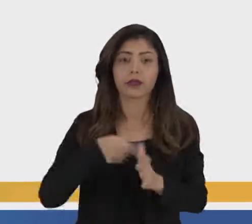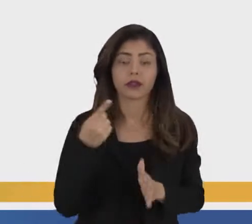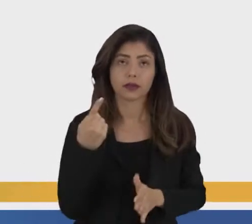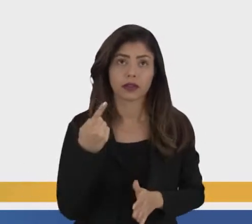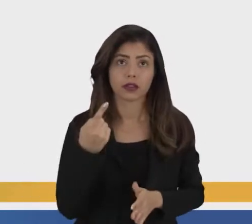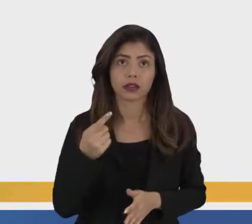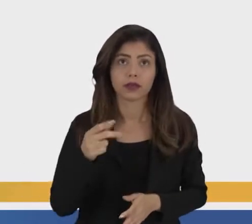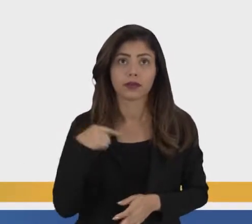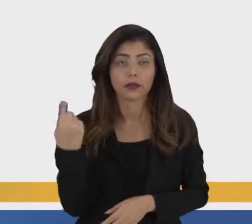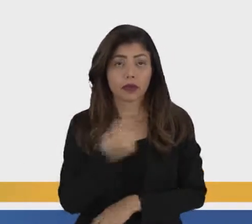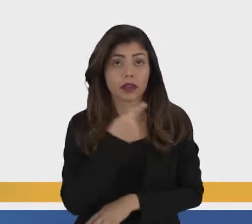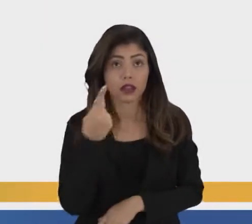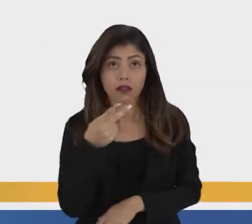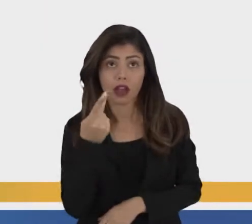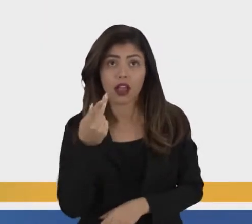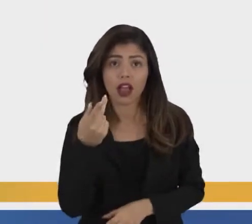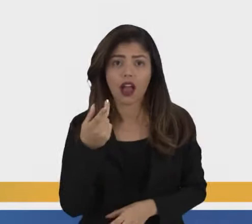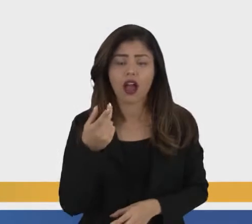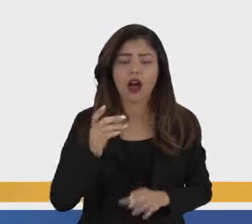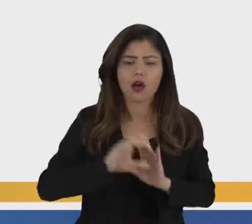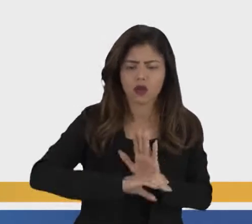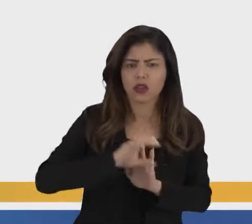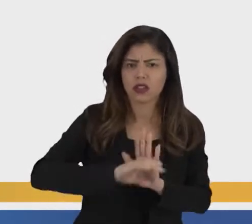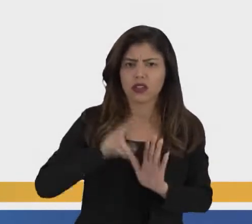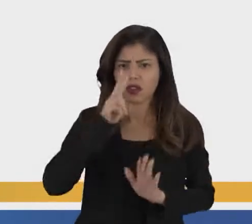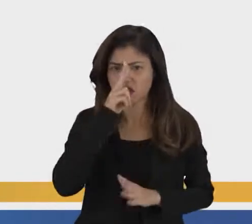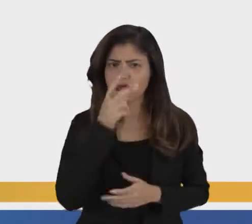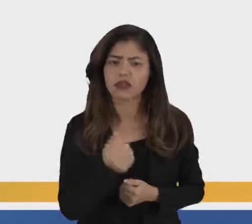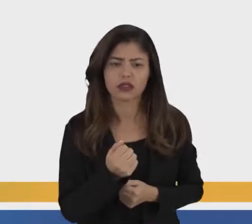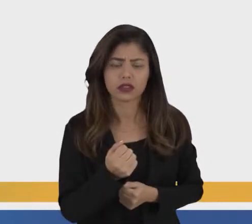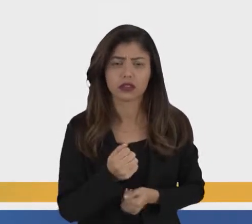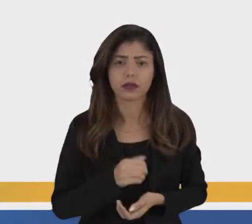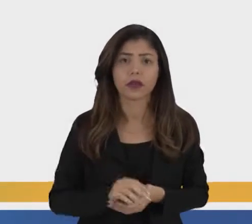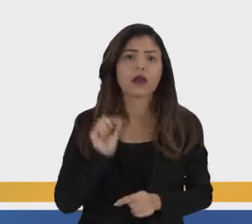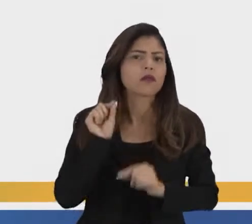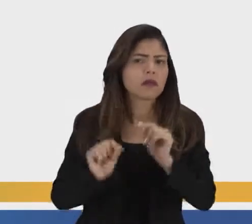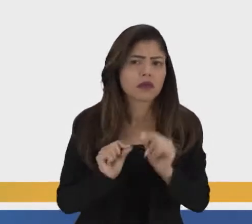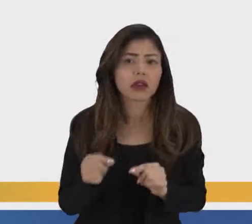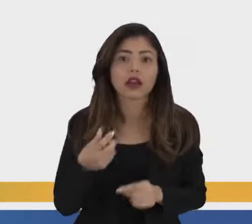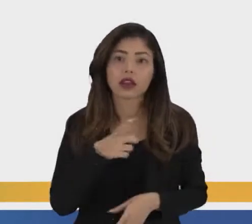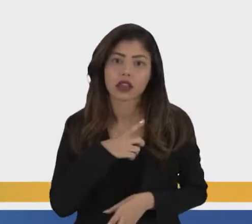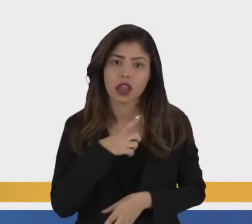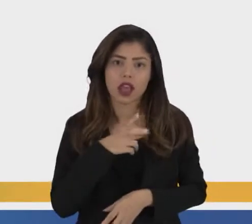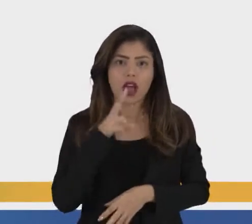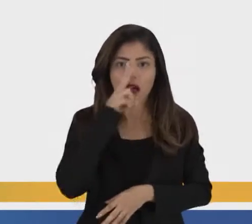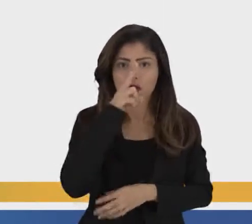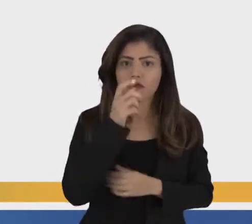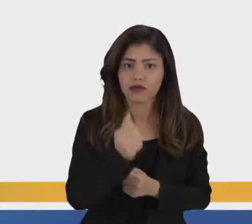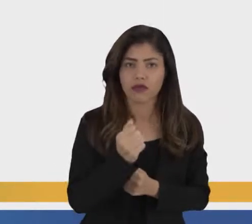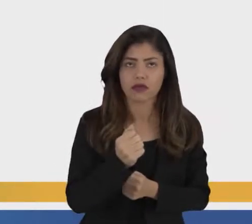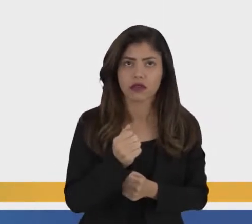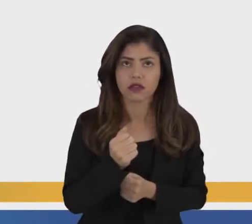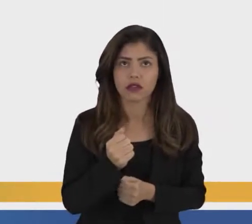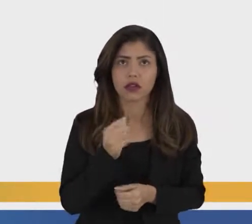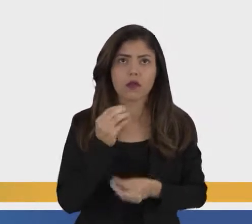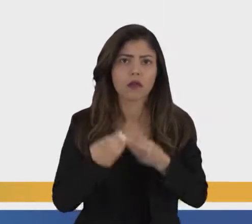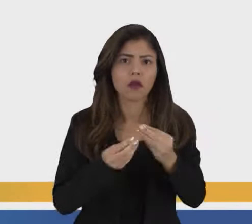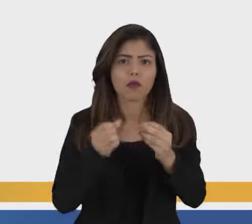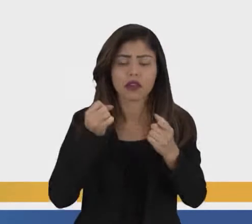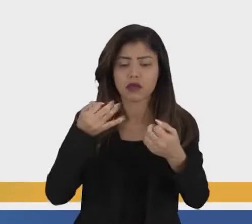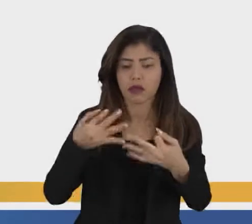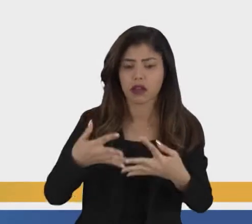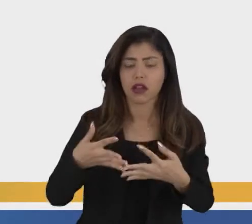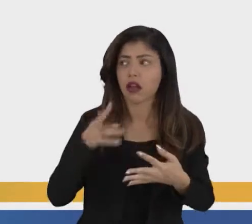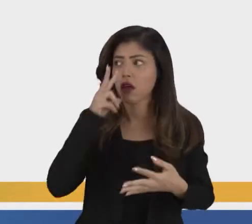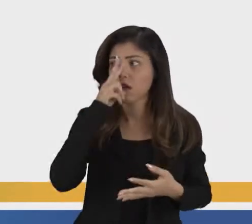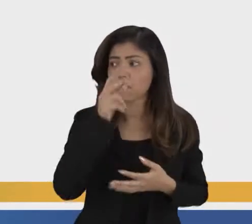Primeiramente, vamos falar sobre o conceito de força. O que seria força? Como definir esse agente físico? Força